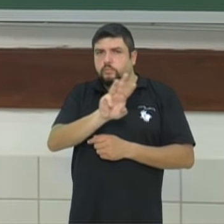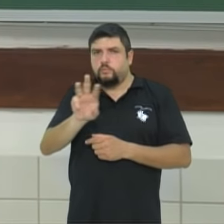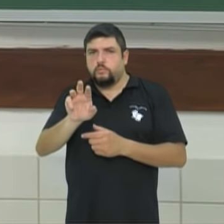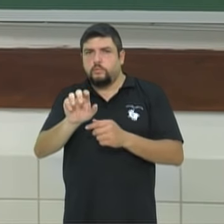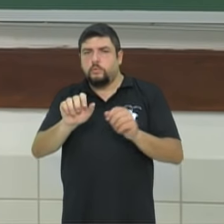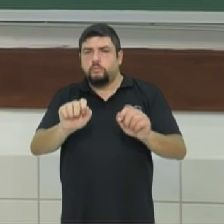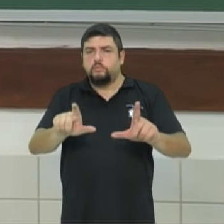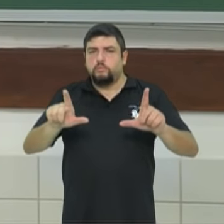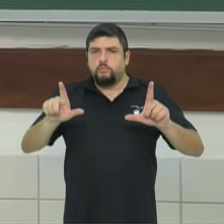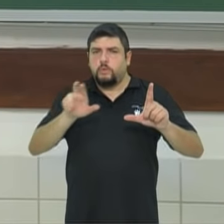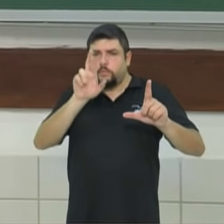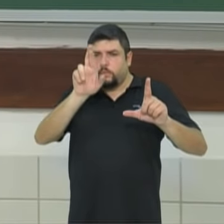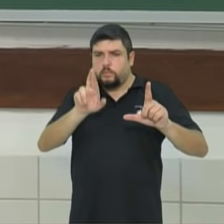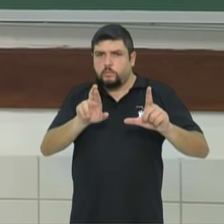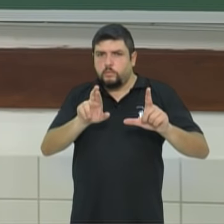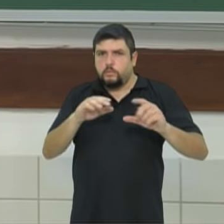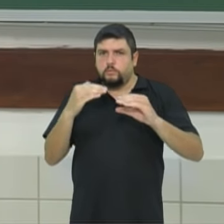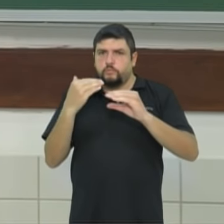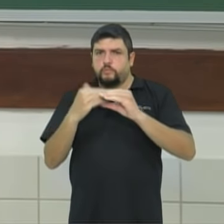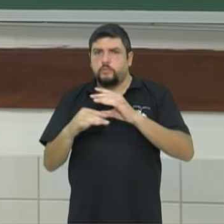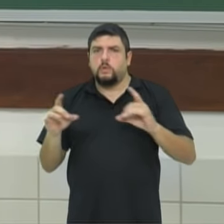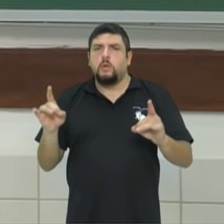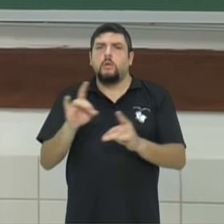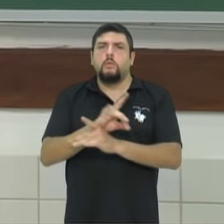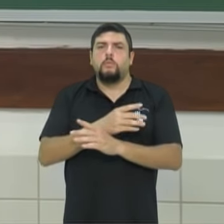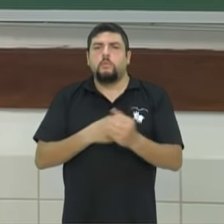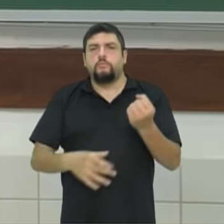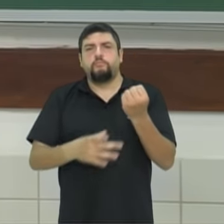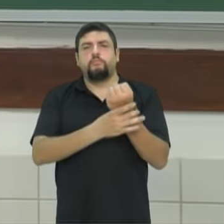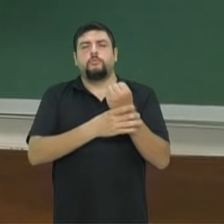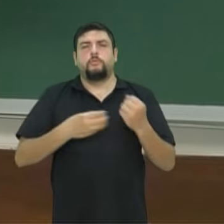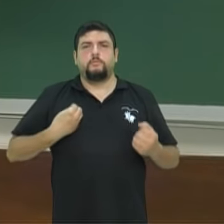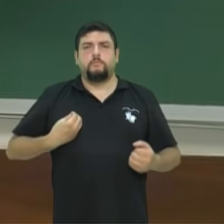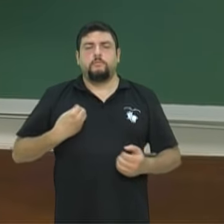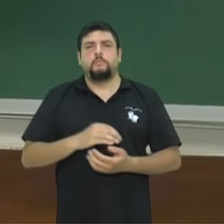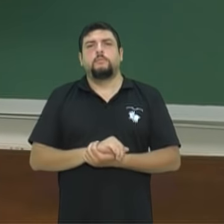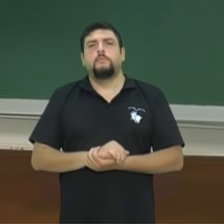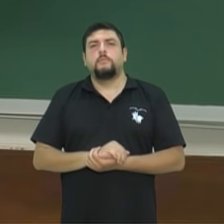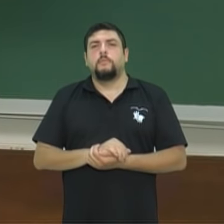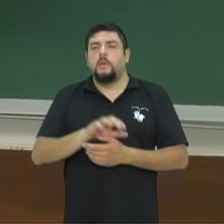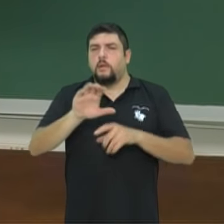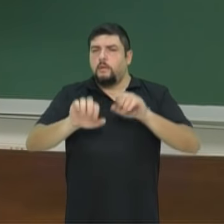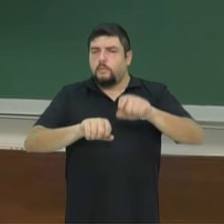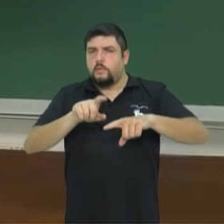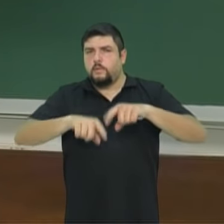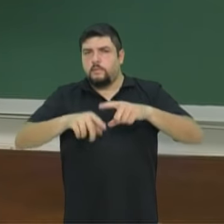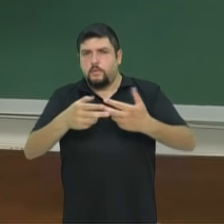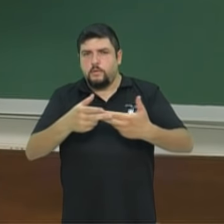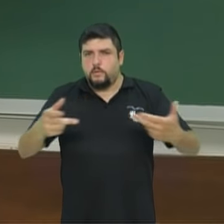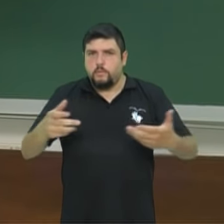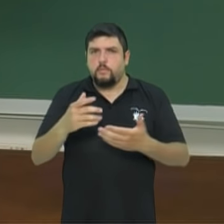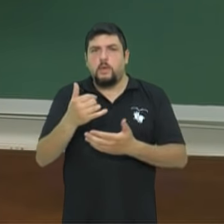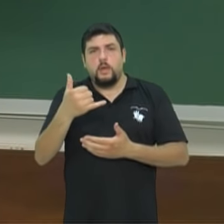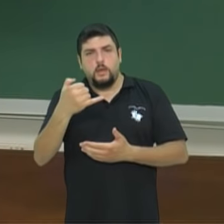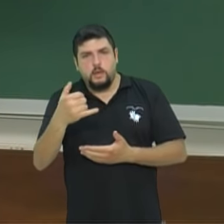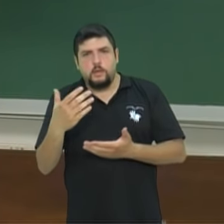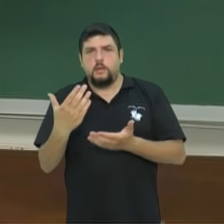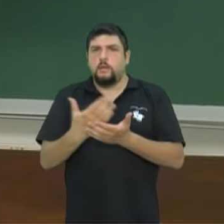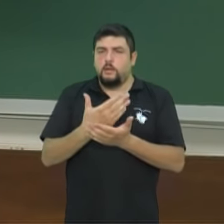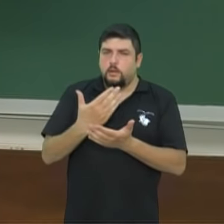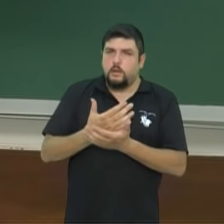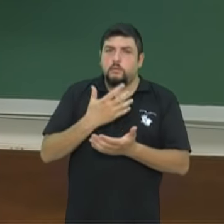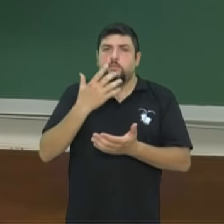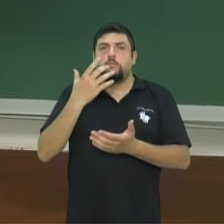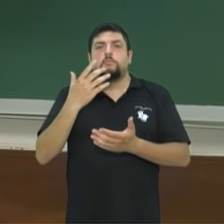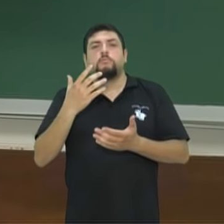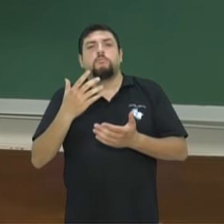validar a presença de vocês, certo? Peguem aí os materiais, né, caneta, bloco de anotações, caderno, não sei onde é que vocês